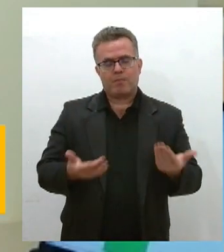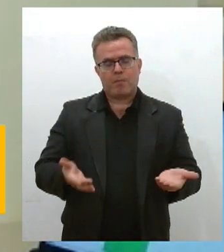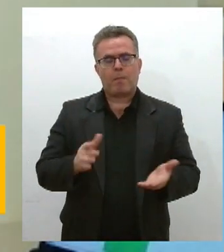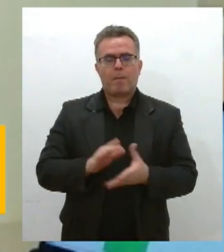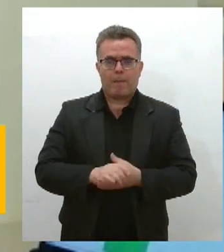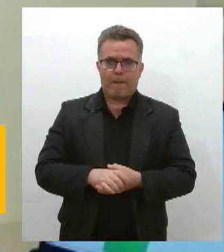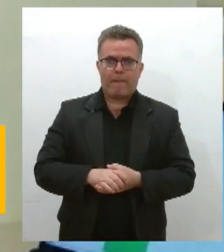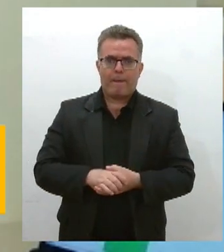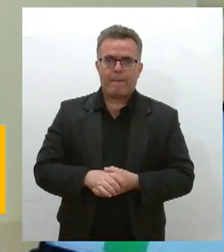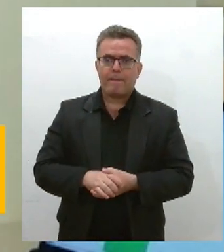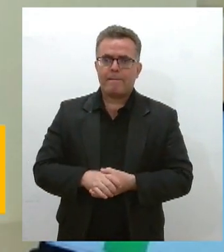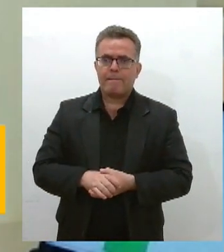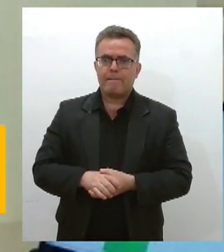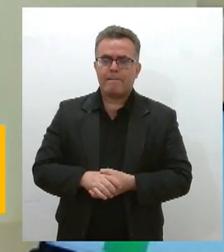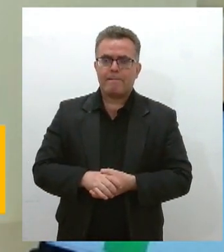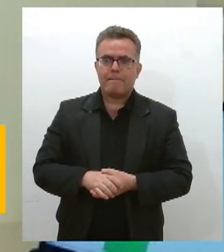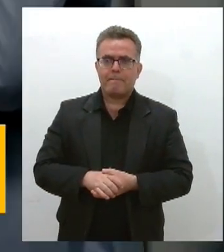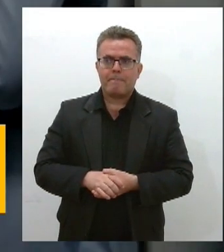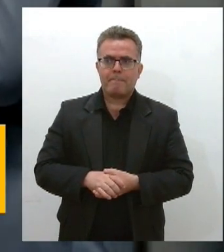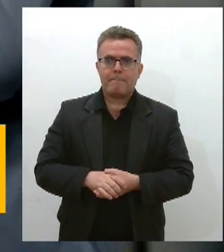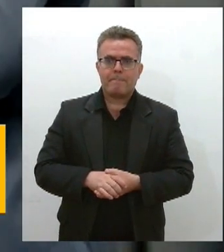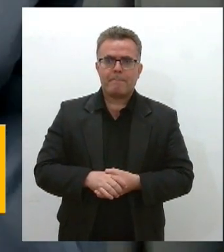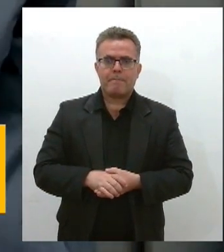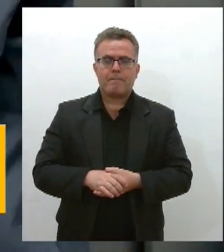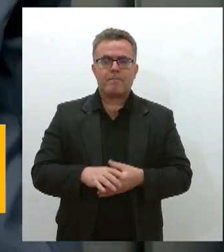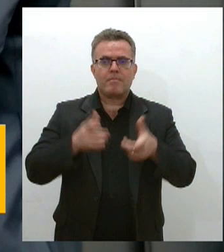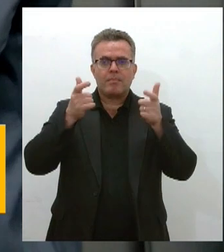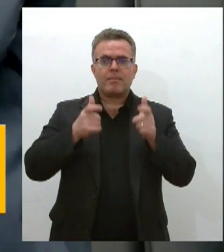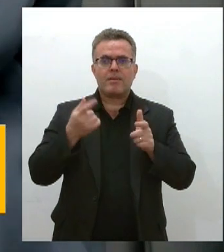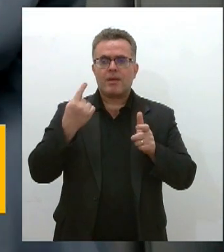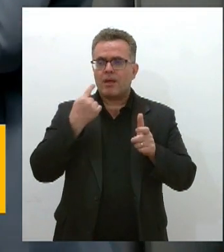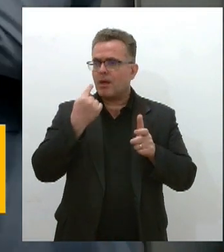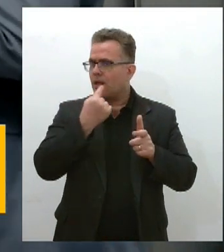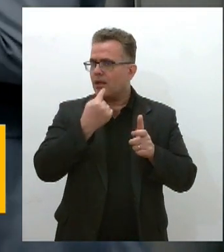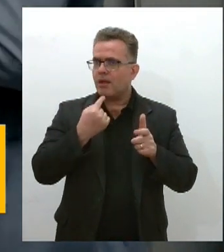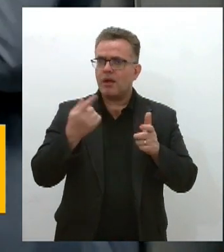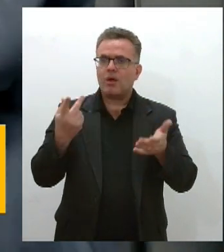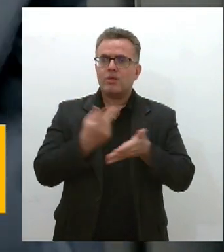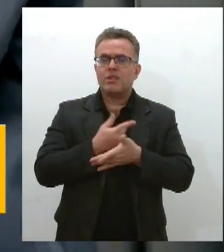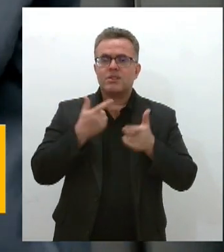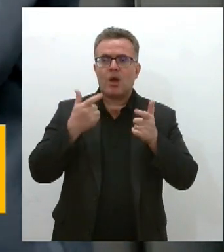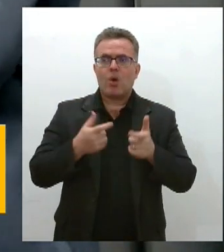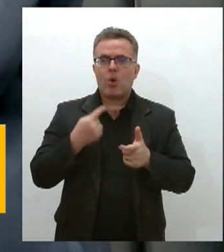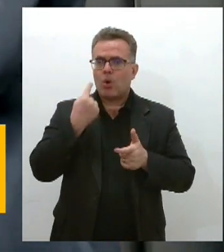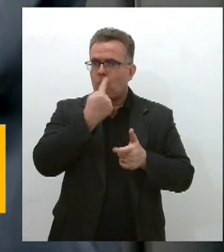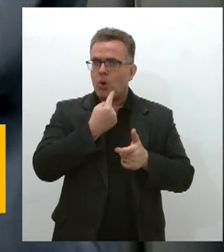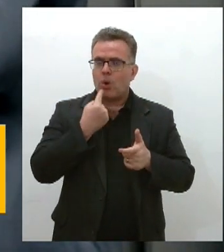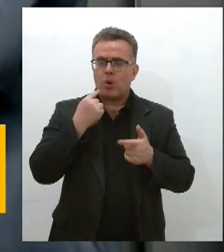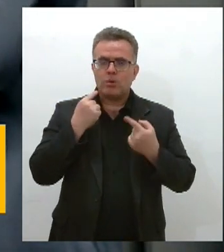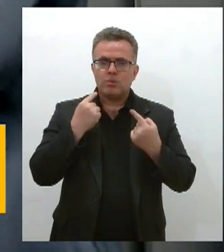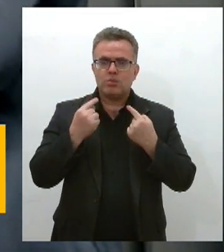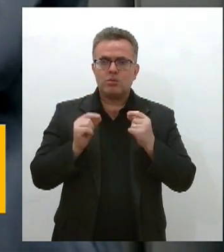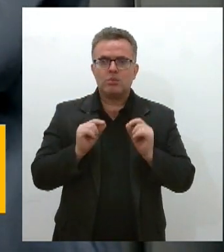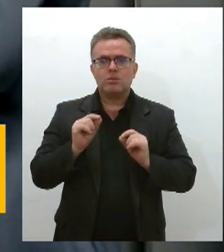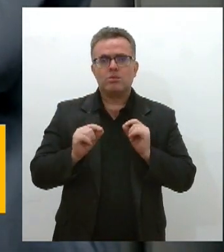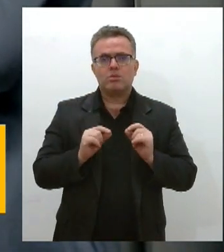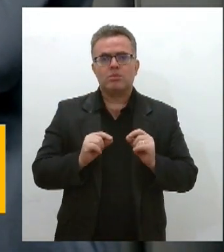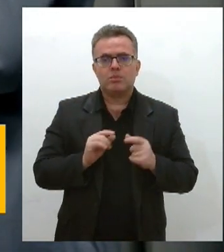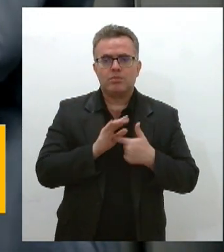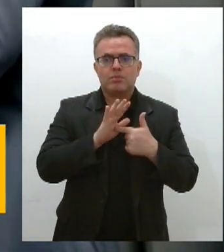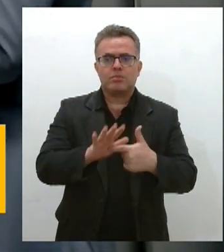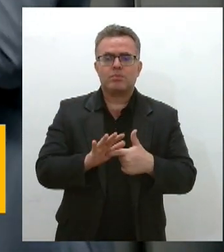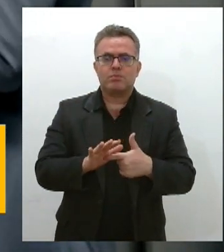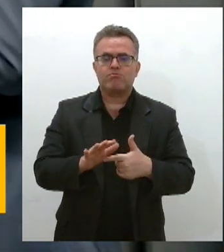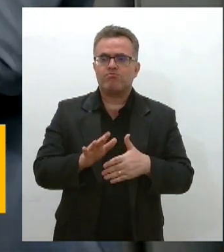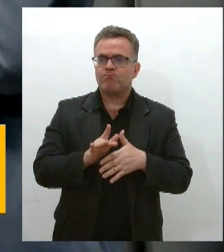lesão. Qual parte da boca, doutor Paulo, o câncer costuma agravar mais, mostrar mais que ele está, digamos assim,